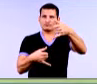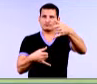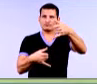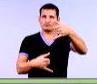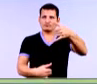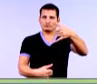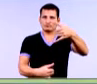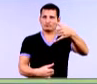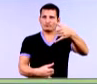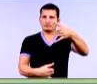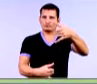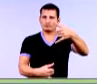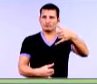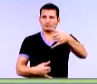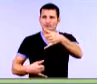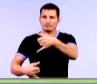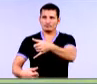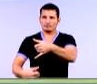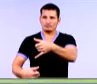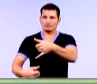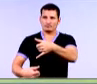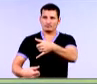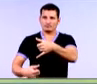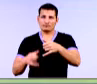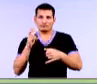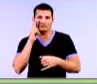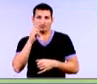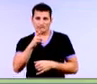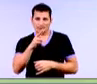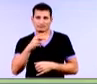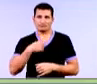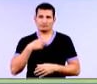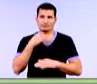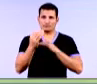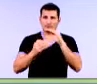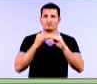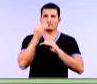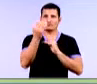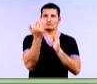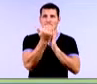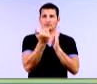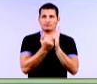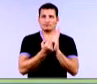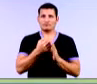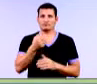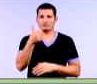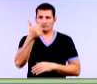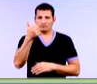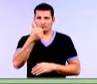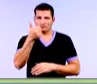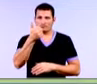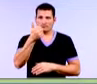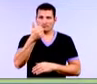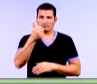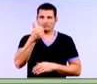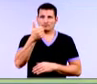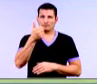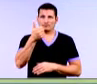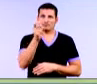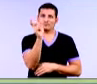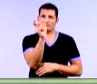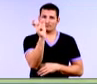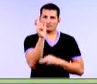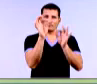espaço? Observem que quando eu desenvolvi o meu programa, a minha primeira chamada da